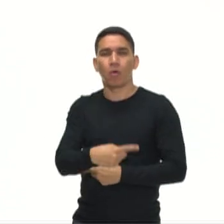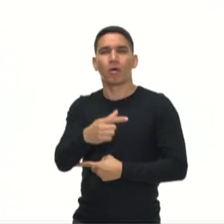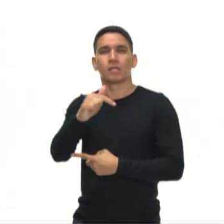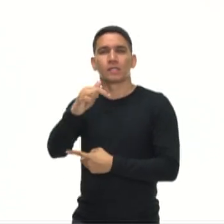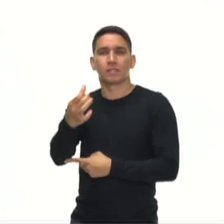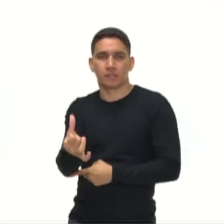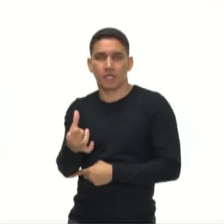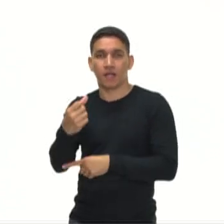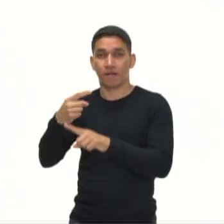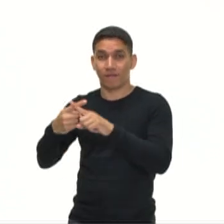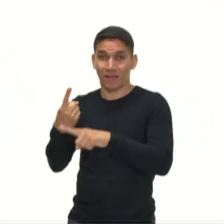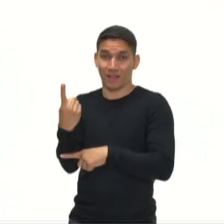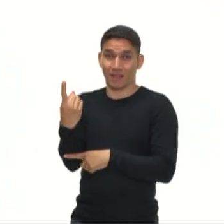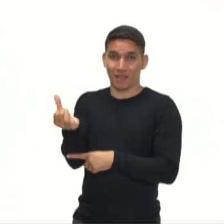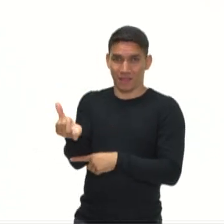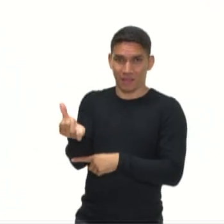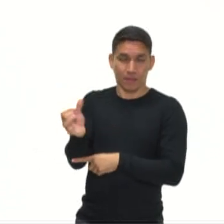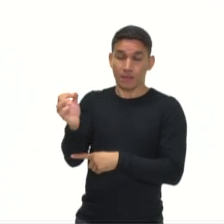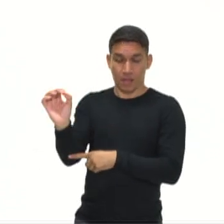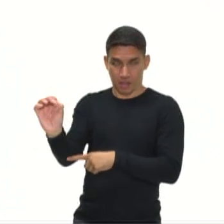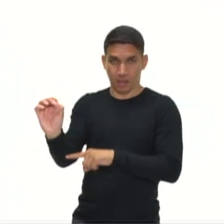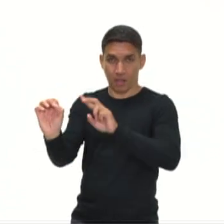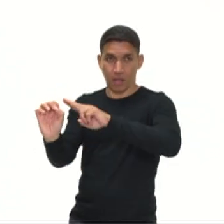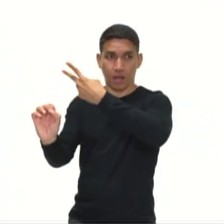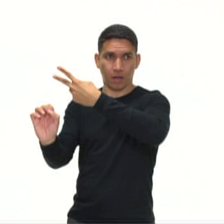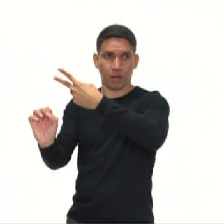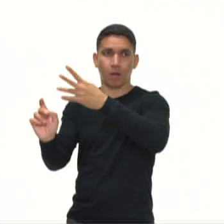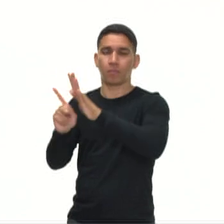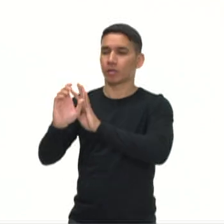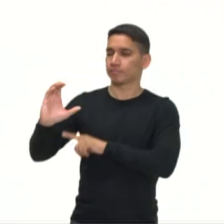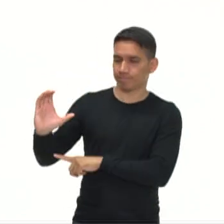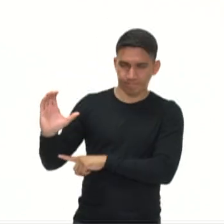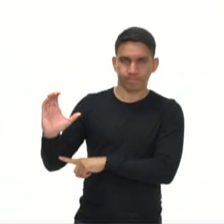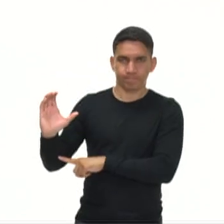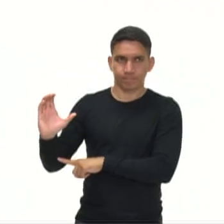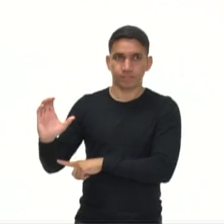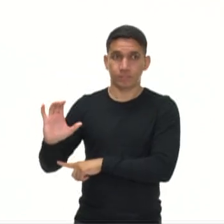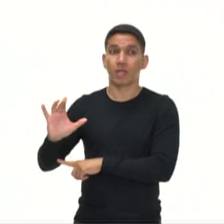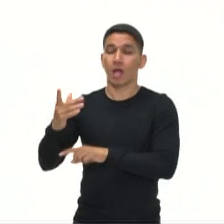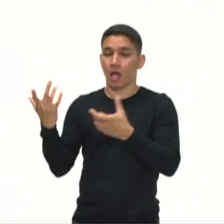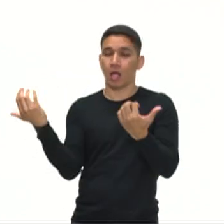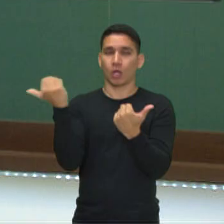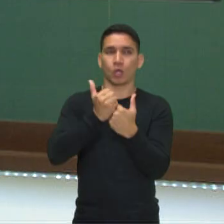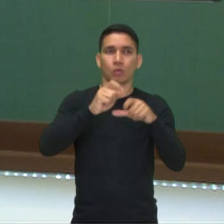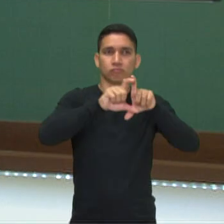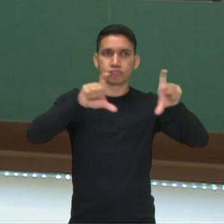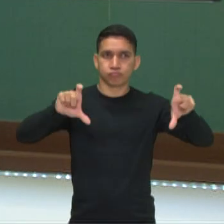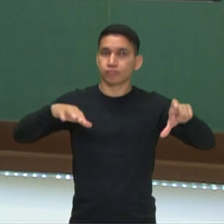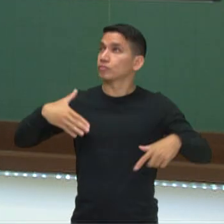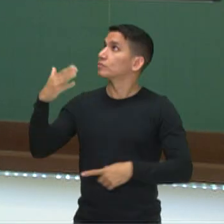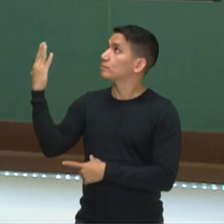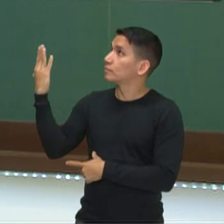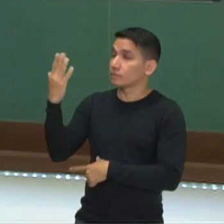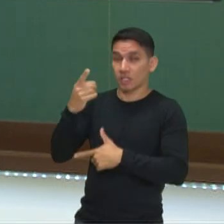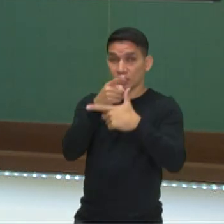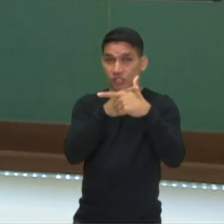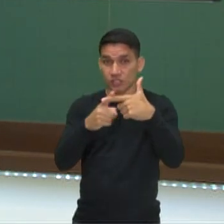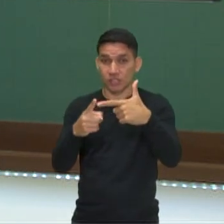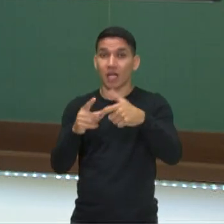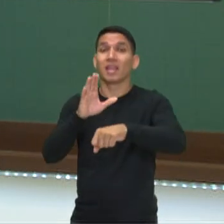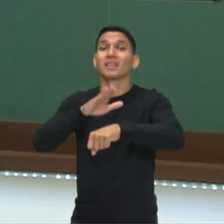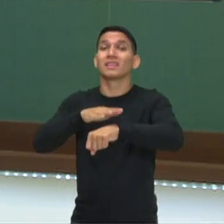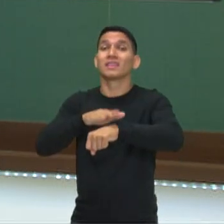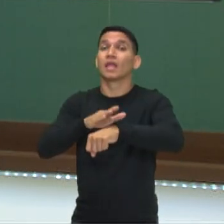5,76 vezes 10 elevado ao quadrado coulombs de carga elétrica. Coloca essa carga elétrica aqui, divide pelo tempo que